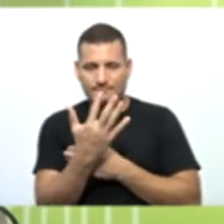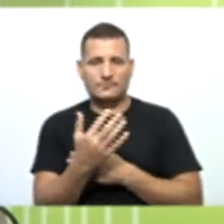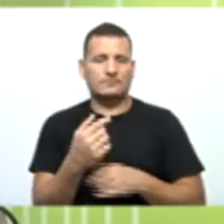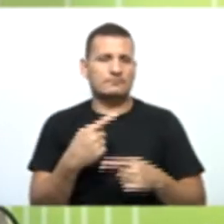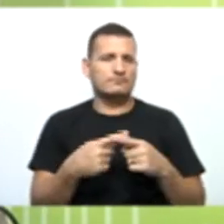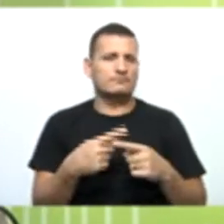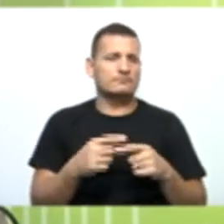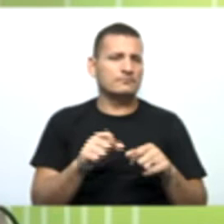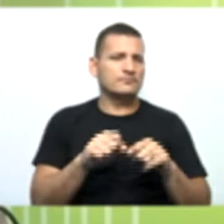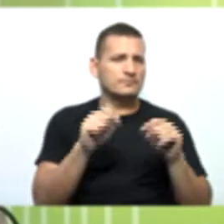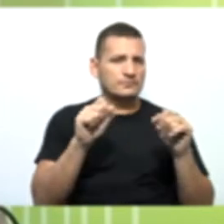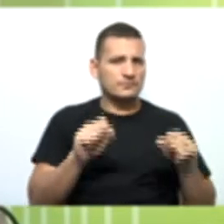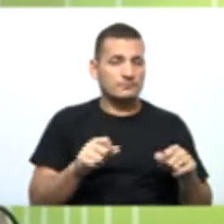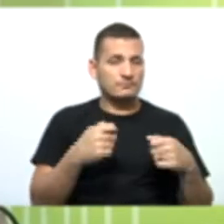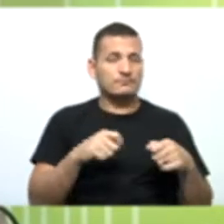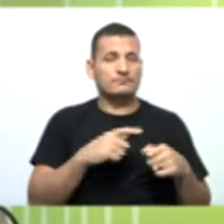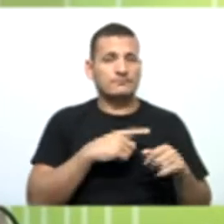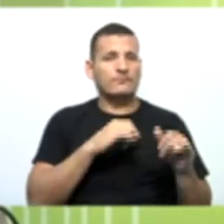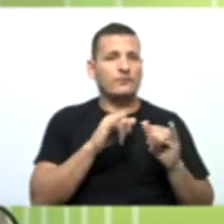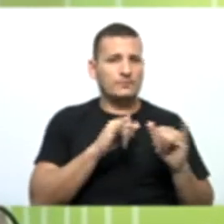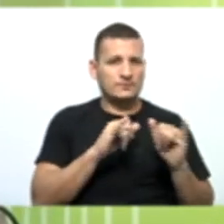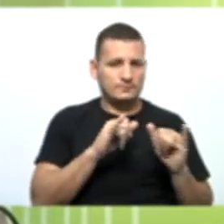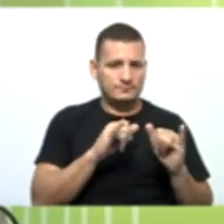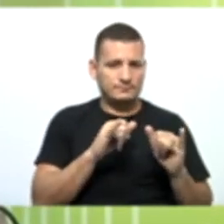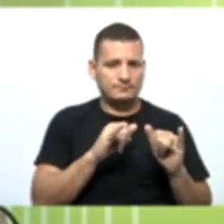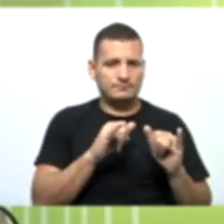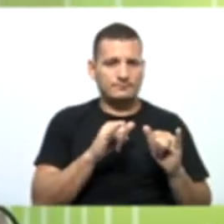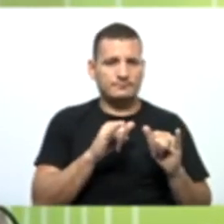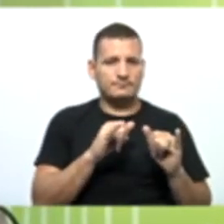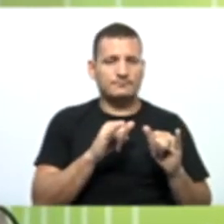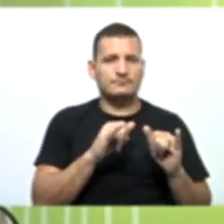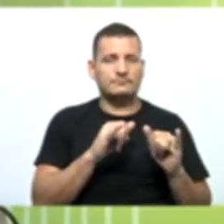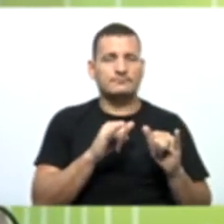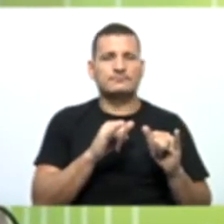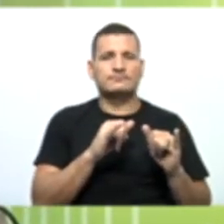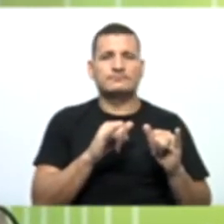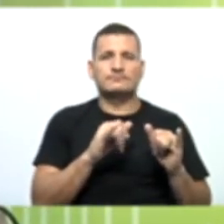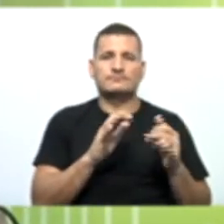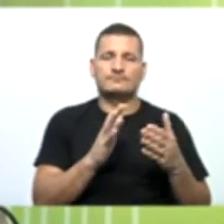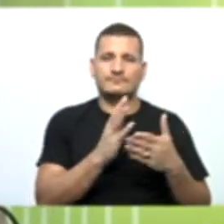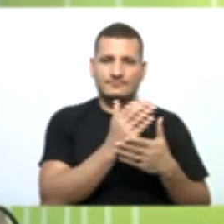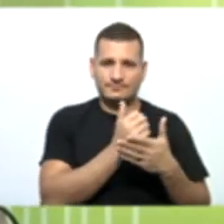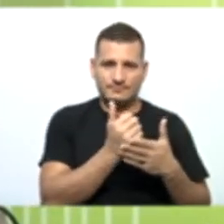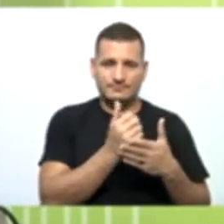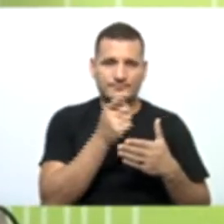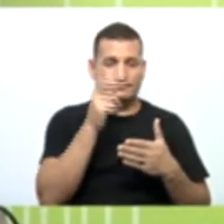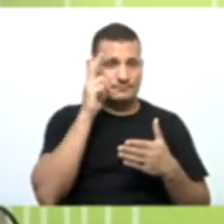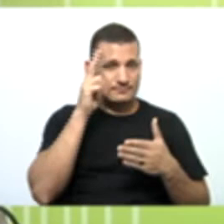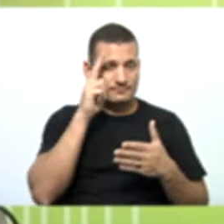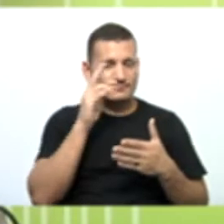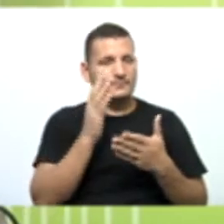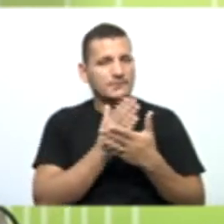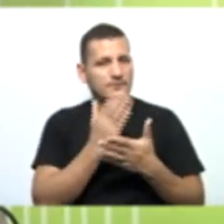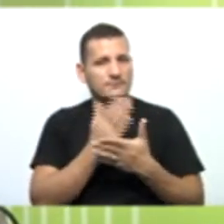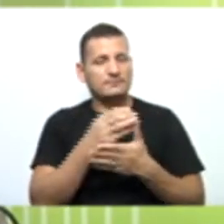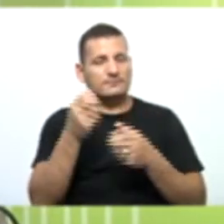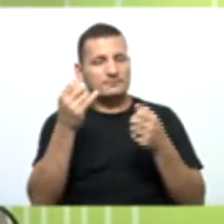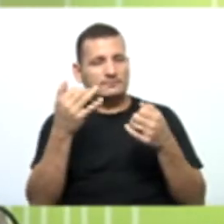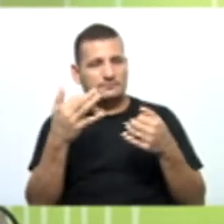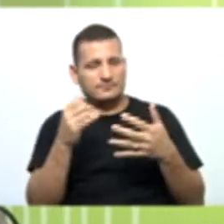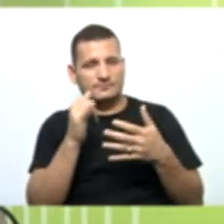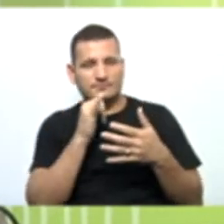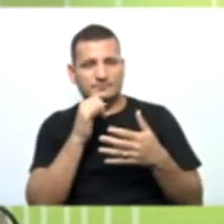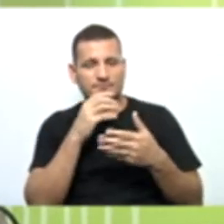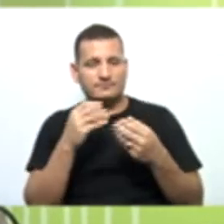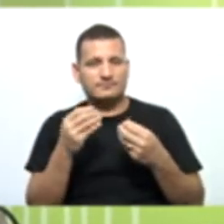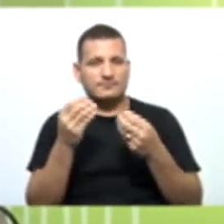funcionar, ele não tem que ter informação? Ele não tem que ter dados? Lembra do livro que eu falei para vocês? Pessoal, eu vou dar um